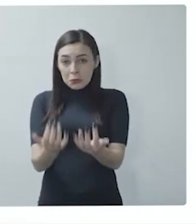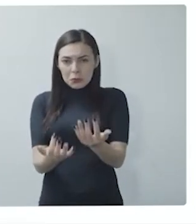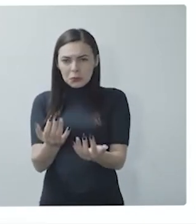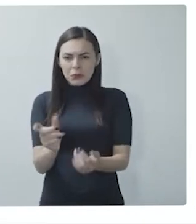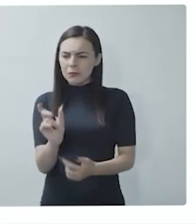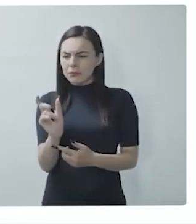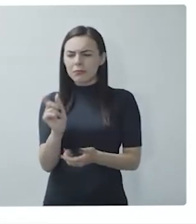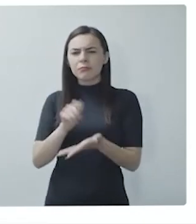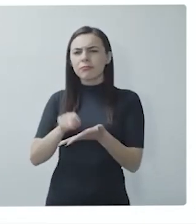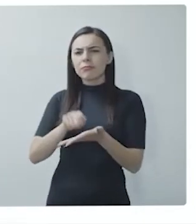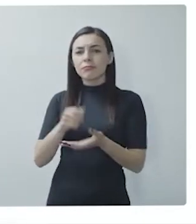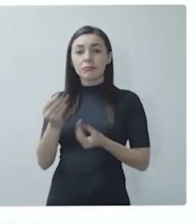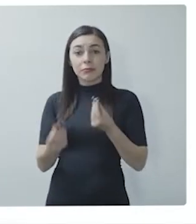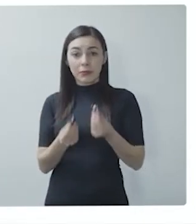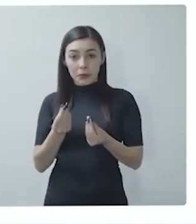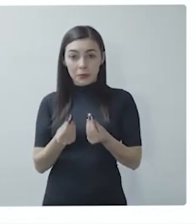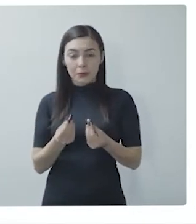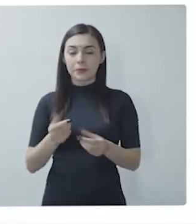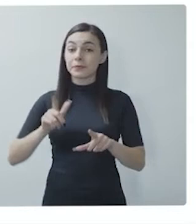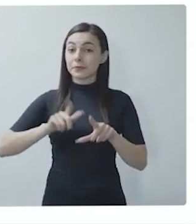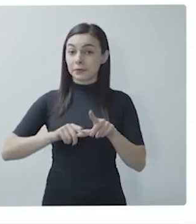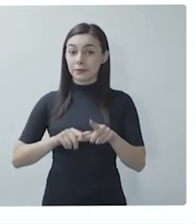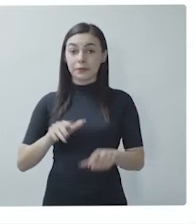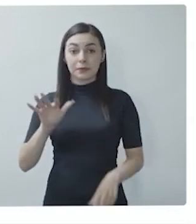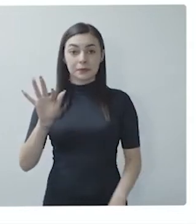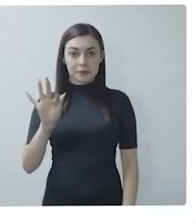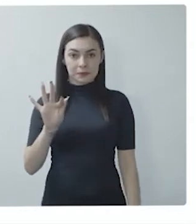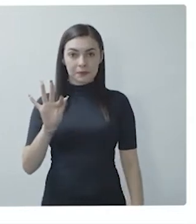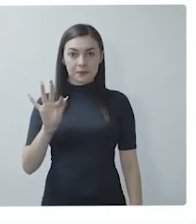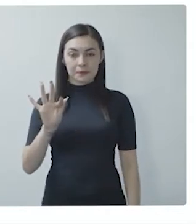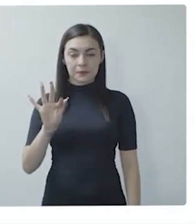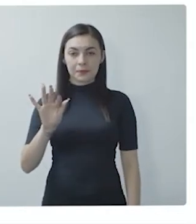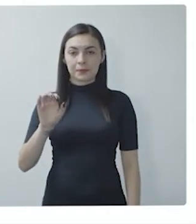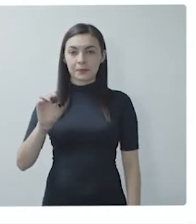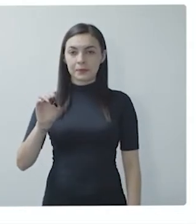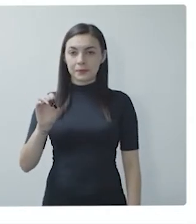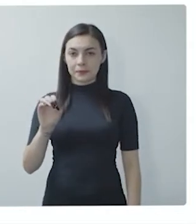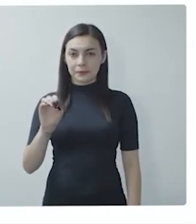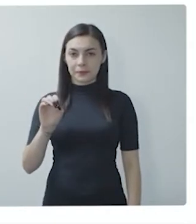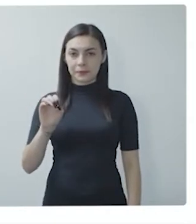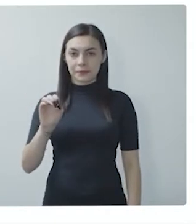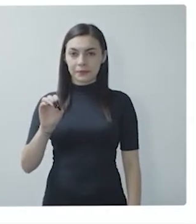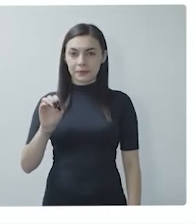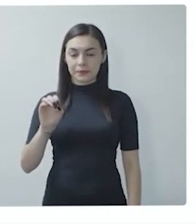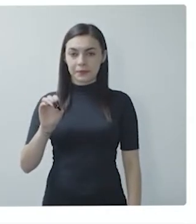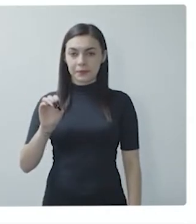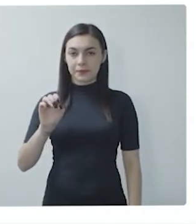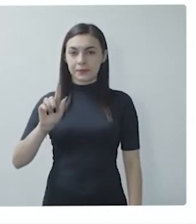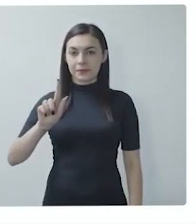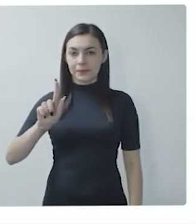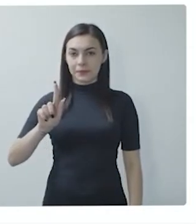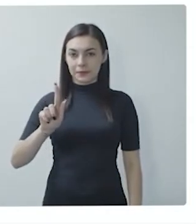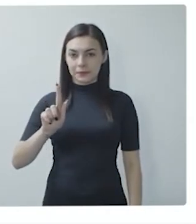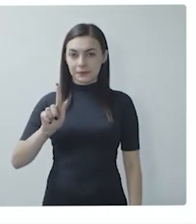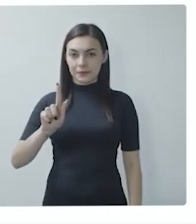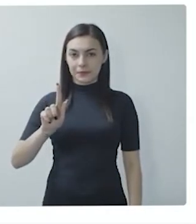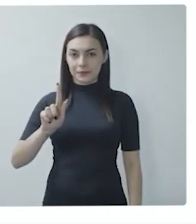fogão. A letra F, a letra O... A letra